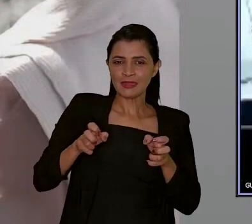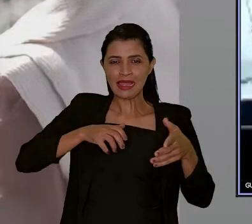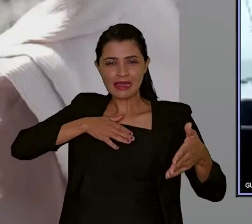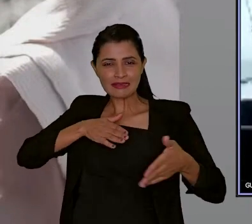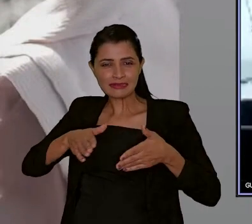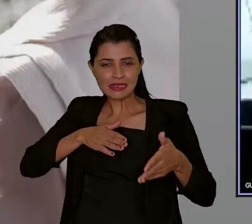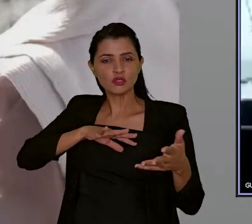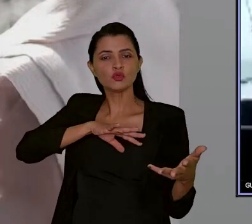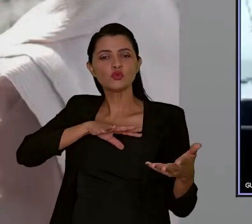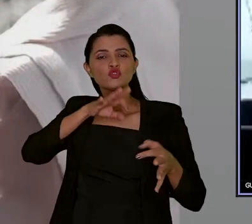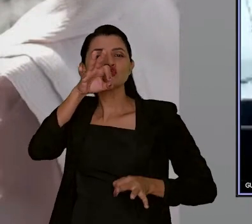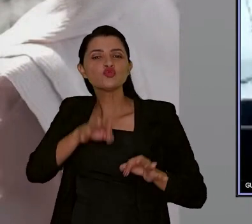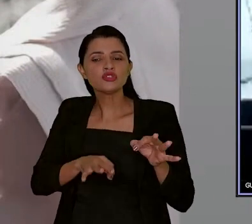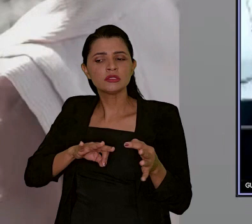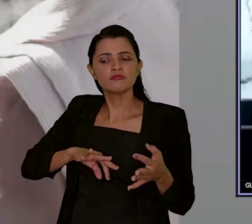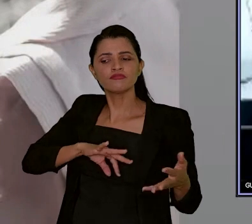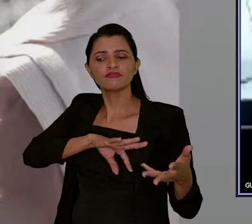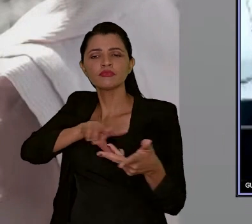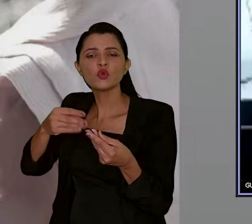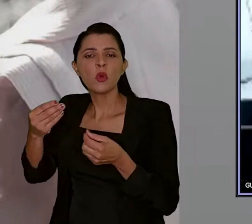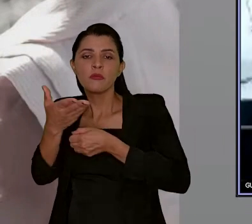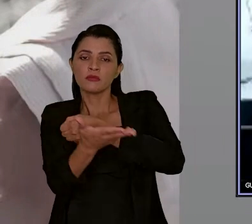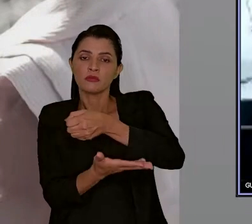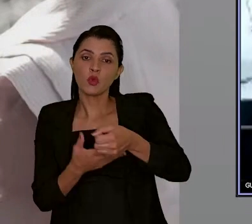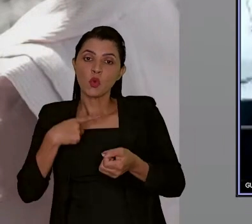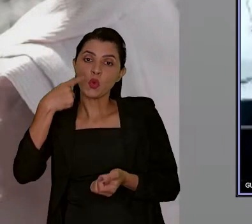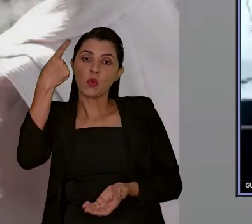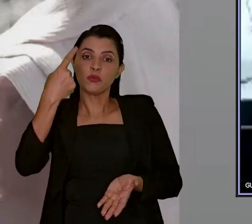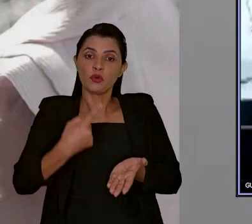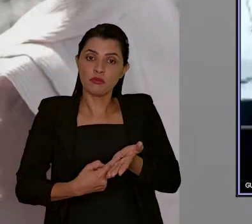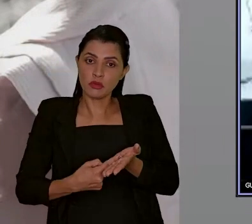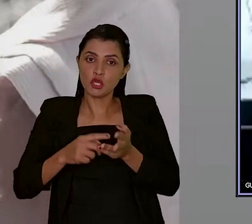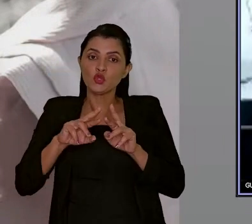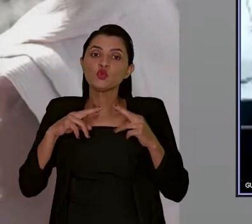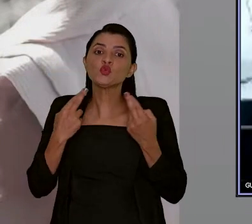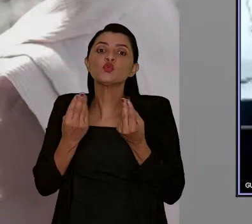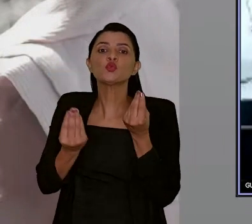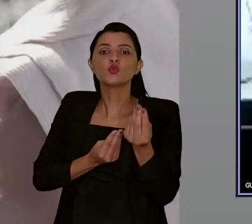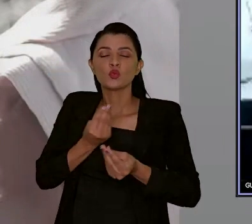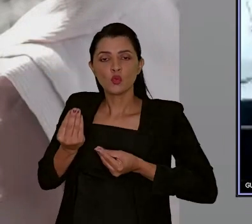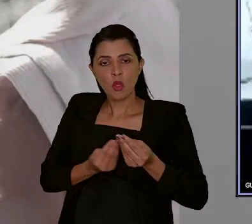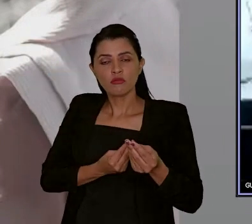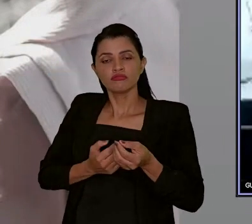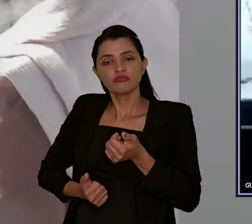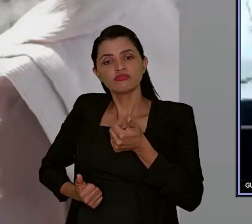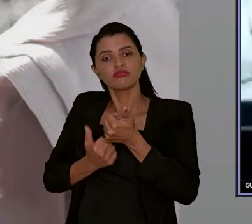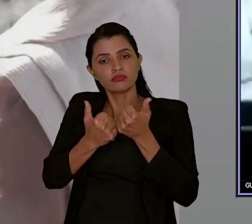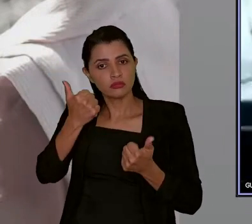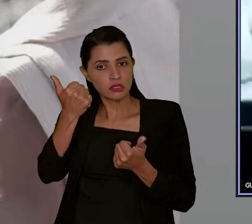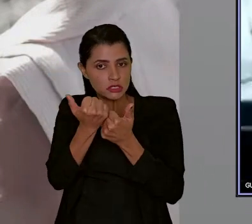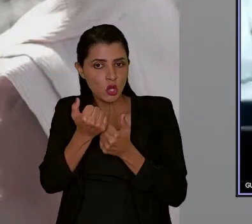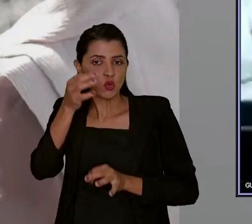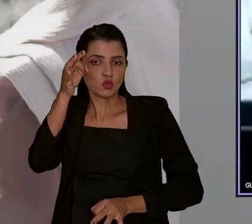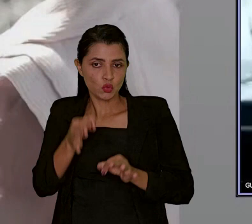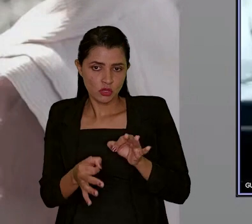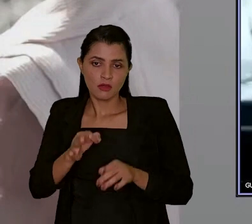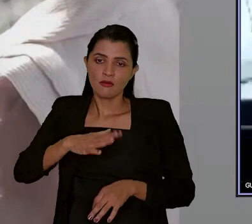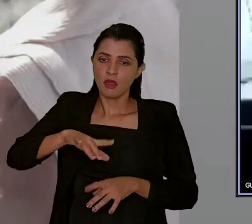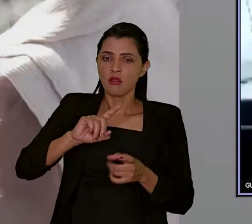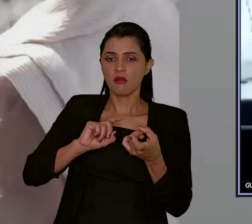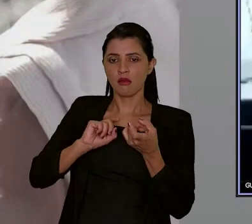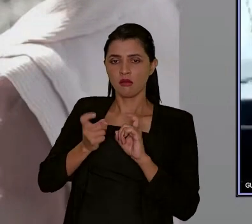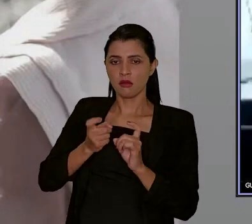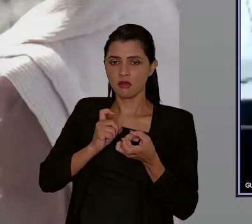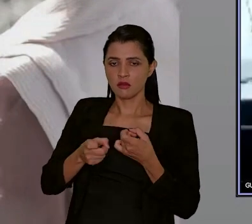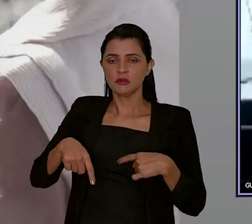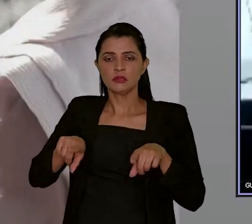num compromisso universal de cooperação jurídica, tanto no plano administrativo quanto